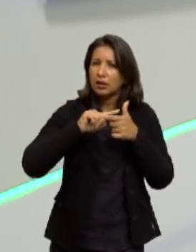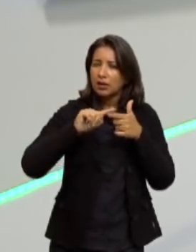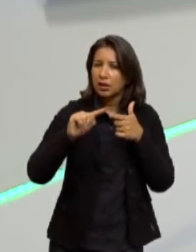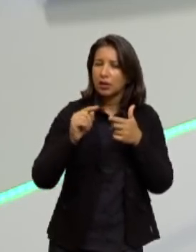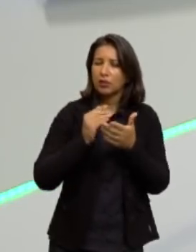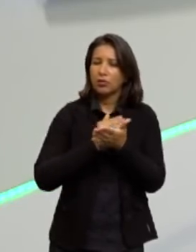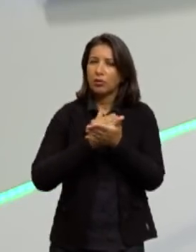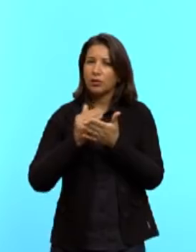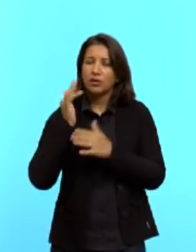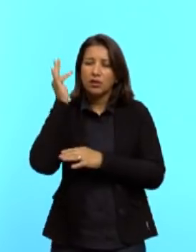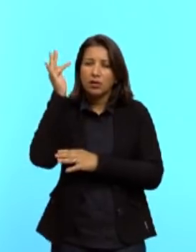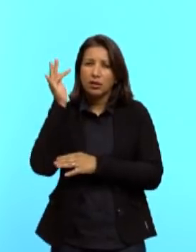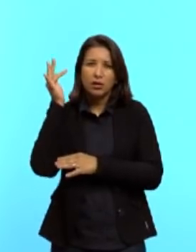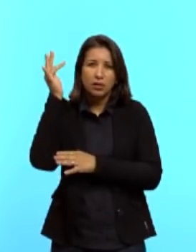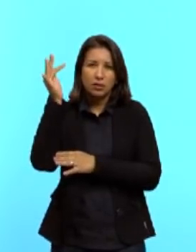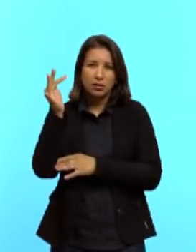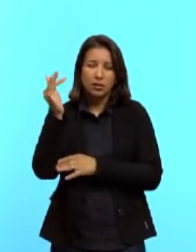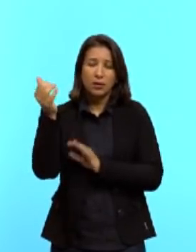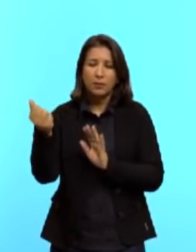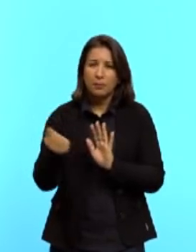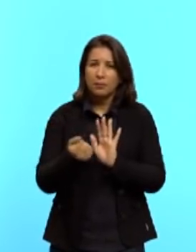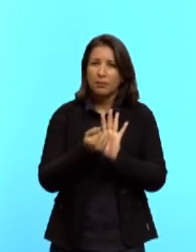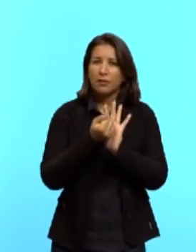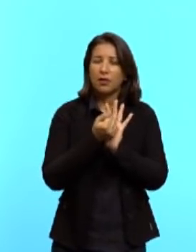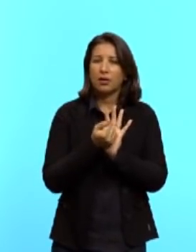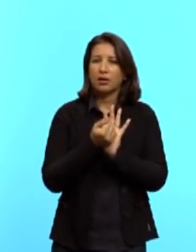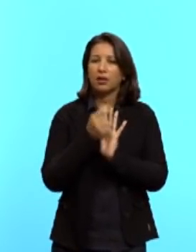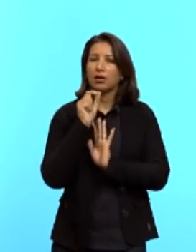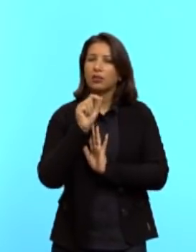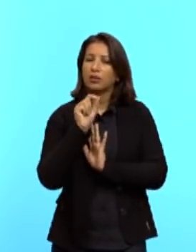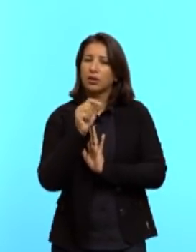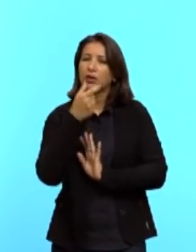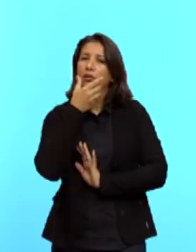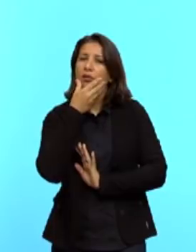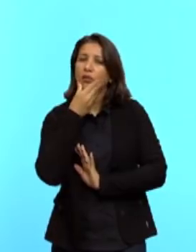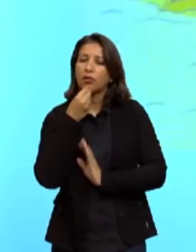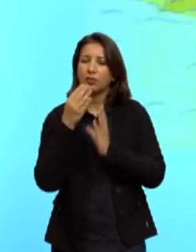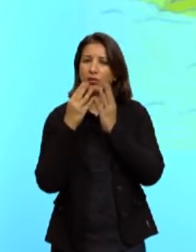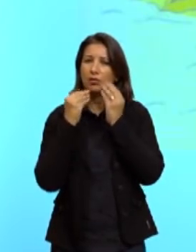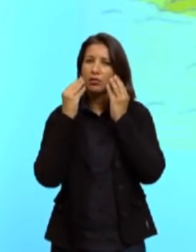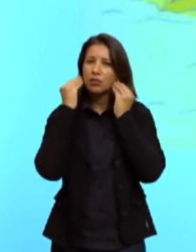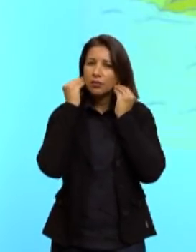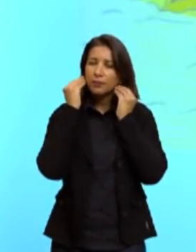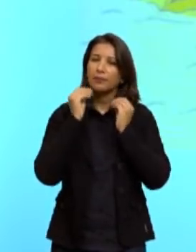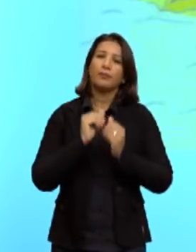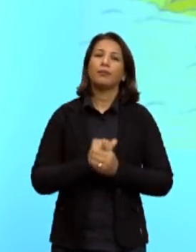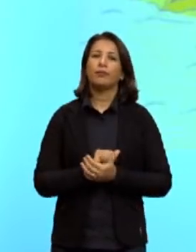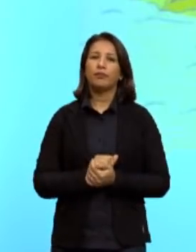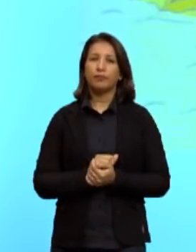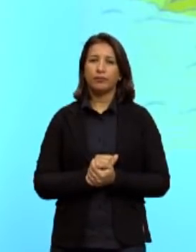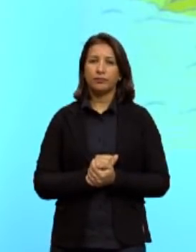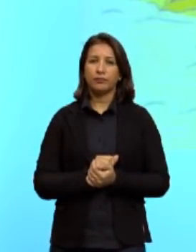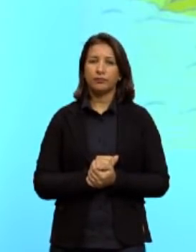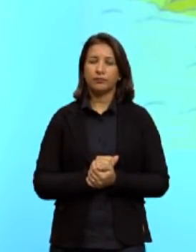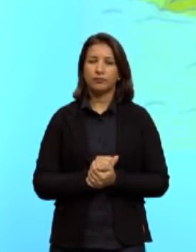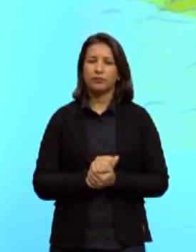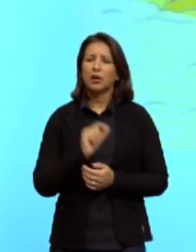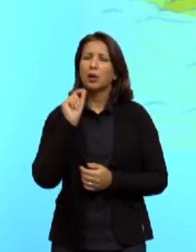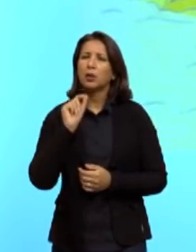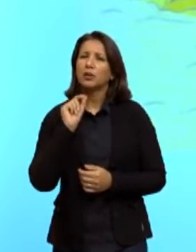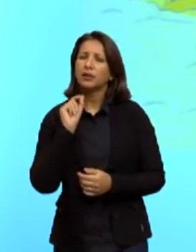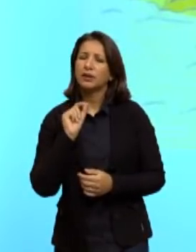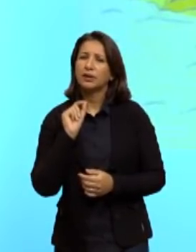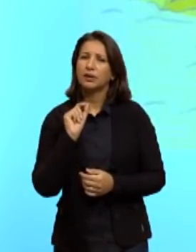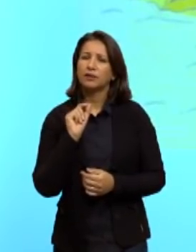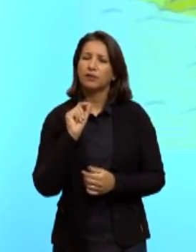esse início da filosofia a gente marca com o tales de mileto e o